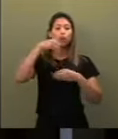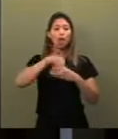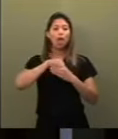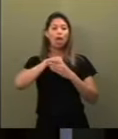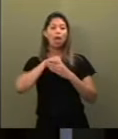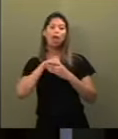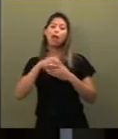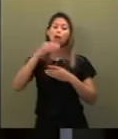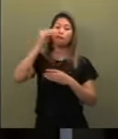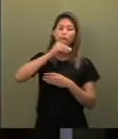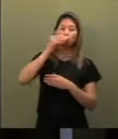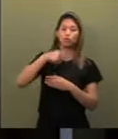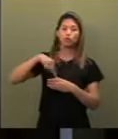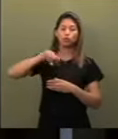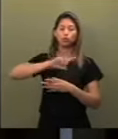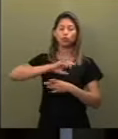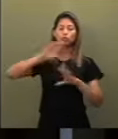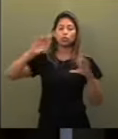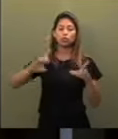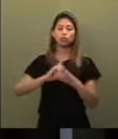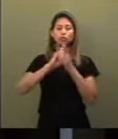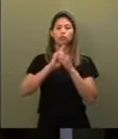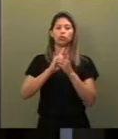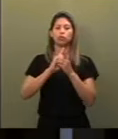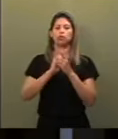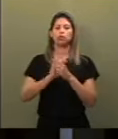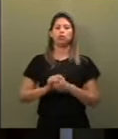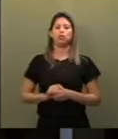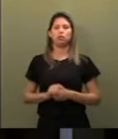enfraquecendo a nossa democracia.